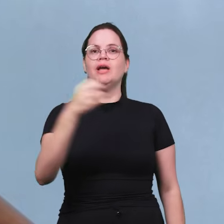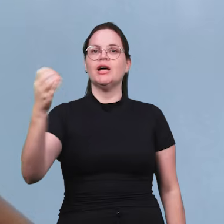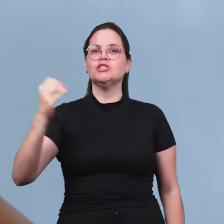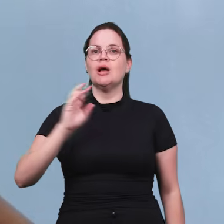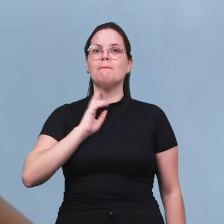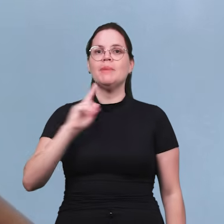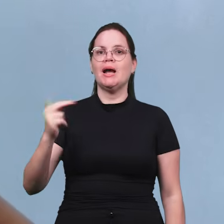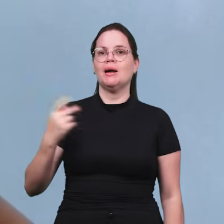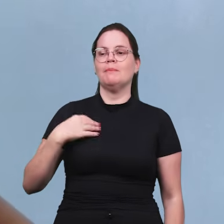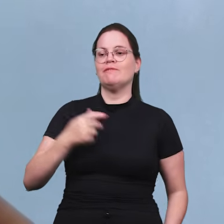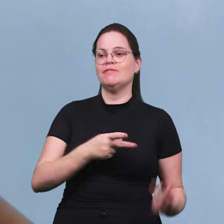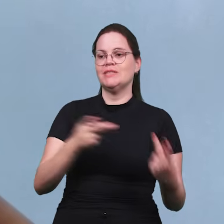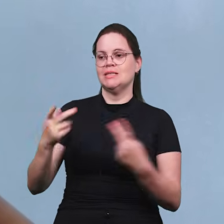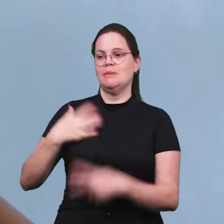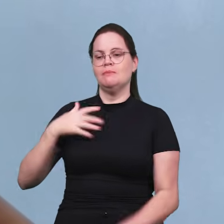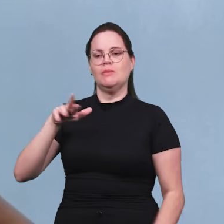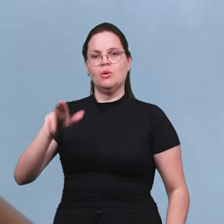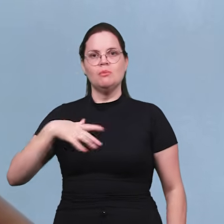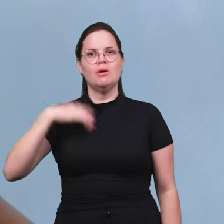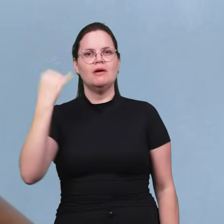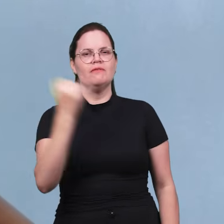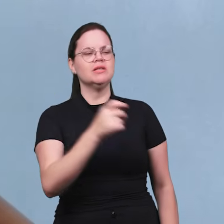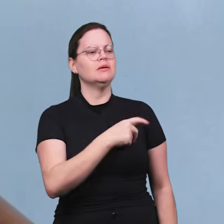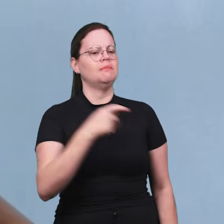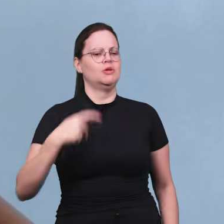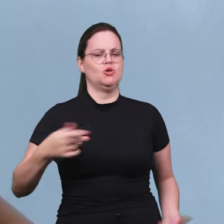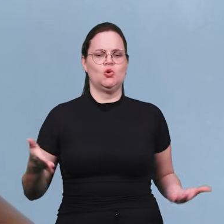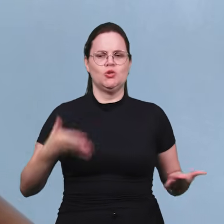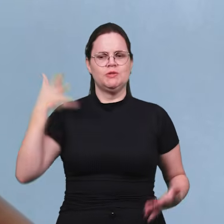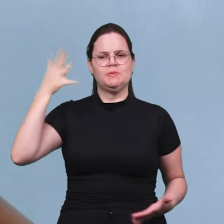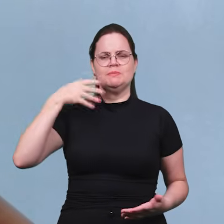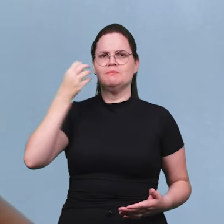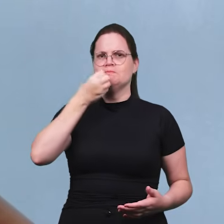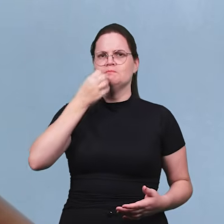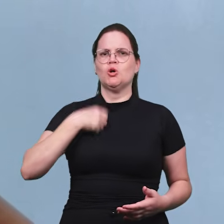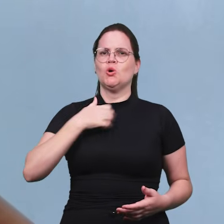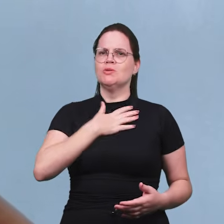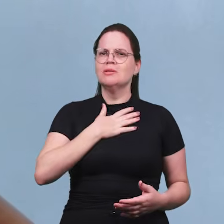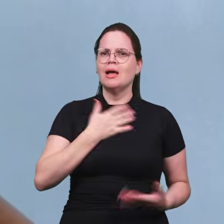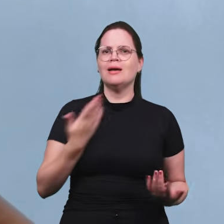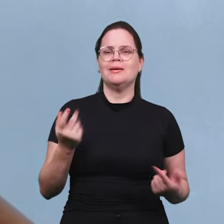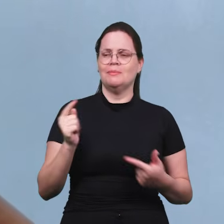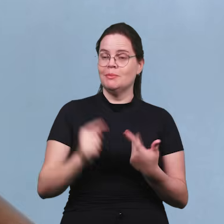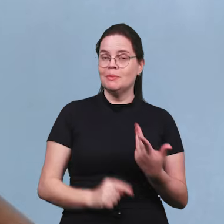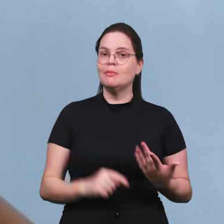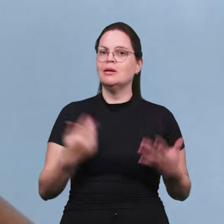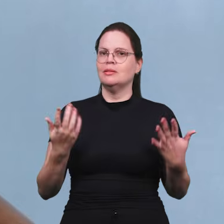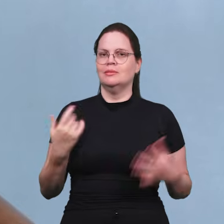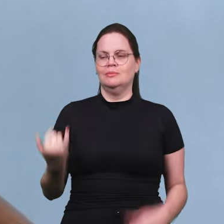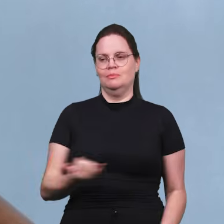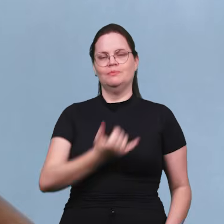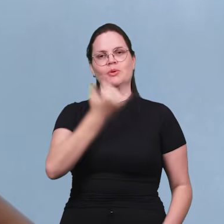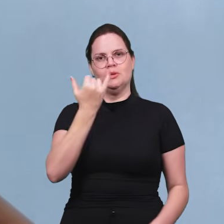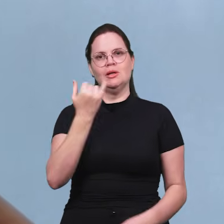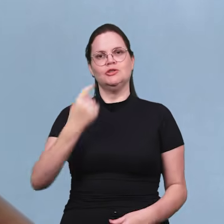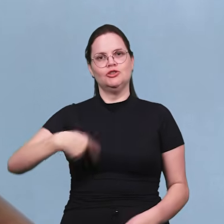meu irmão, comunica, pastor, a mensagem foi muito boa, gostei. Então, assim, a importância, e ele veio até